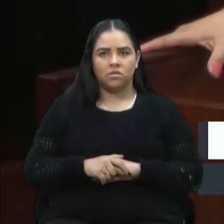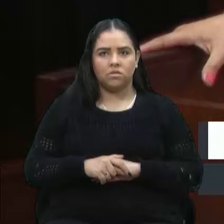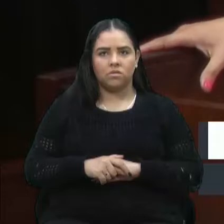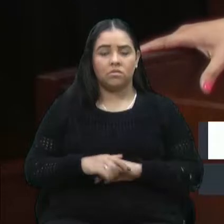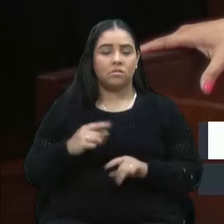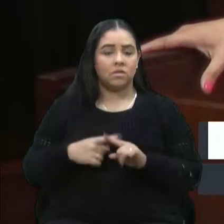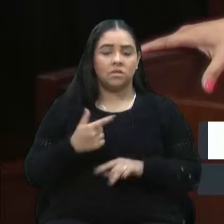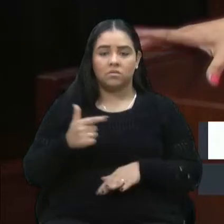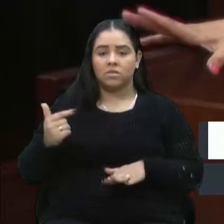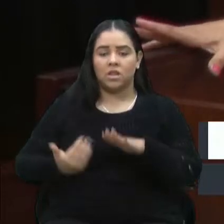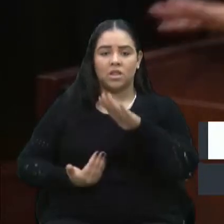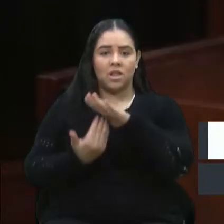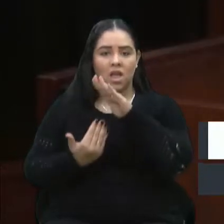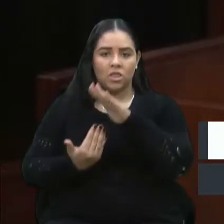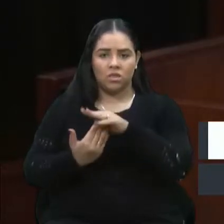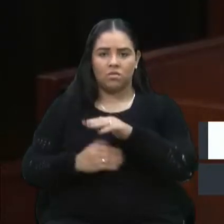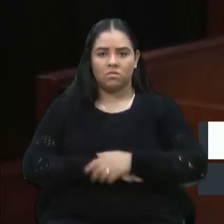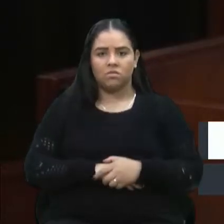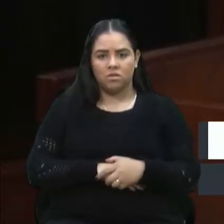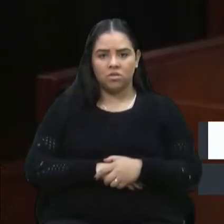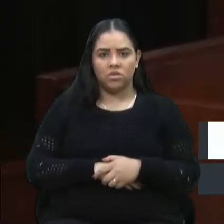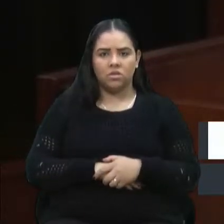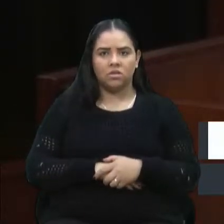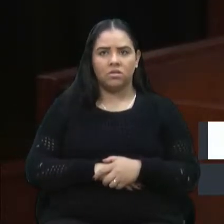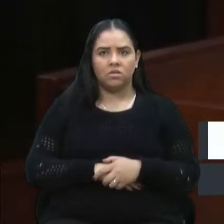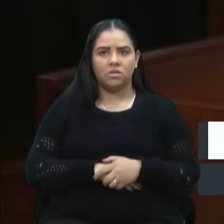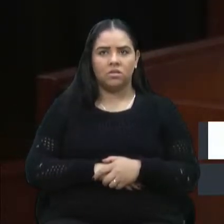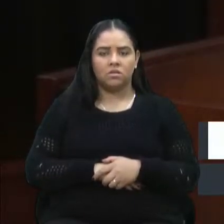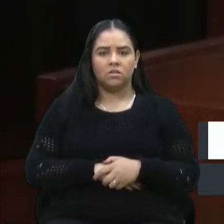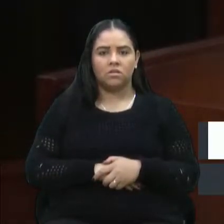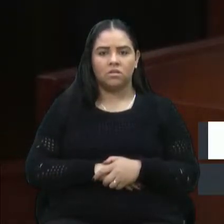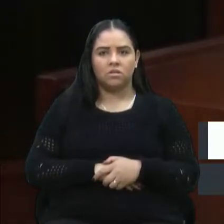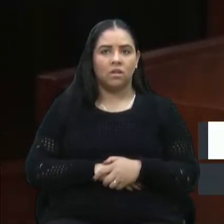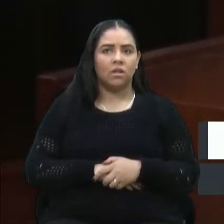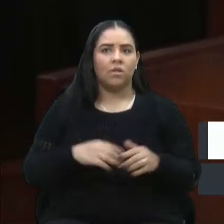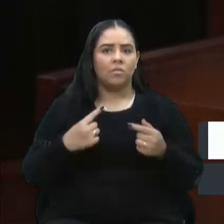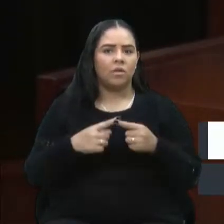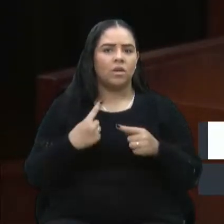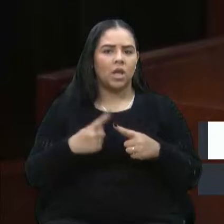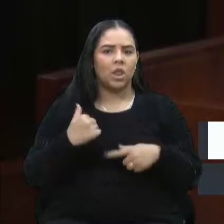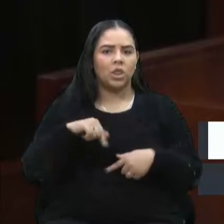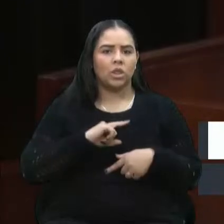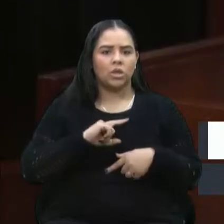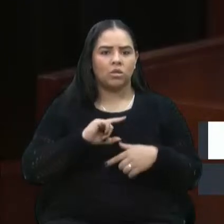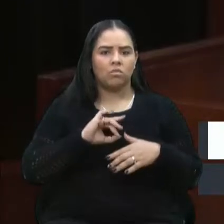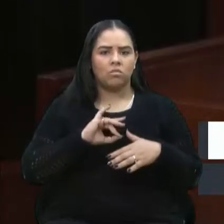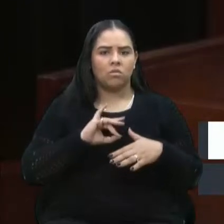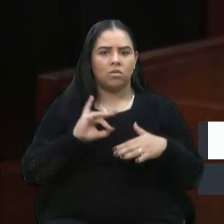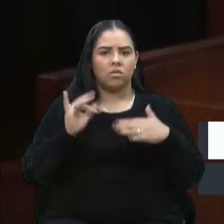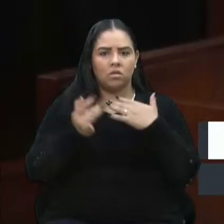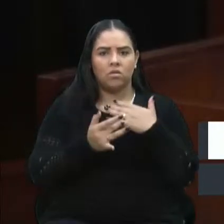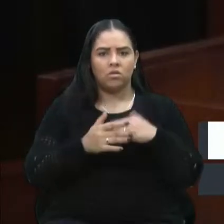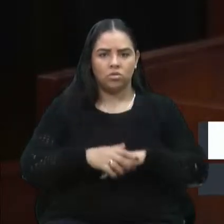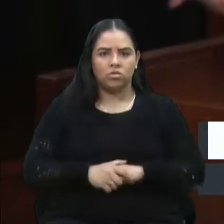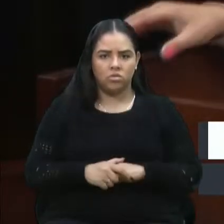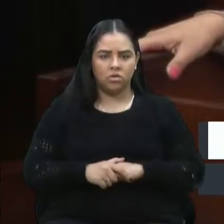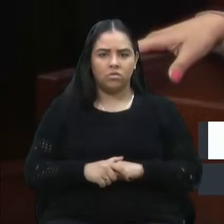tem teto. Então, o teto ele é só para investimentos nas áreas sociais. E aí a gente se pergunta, né? É por 20